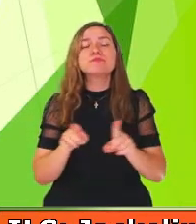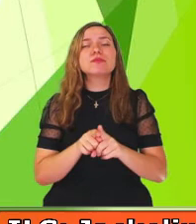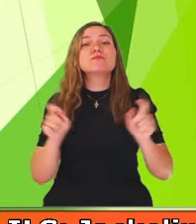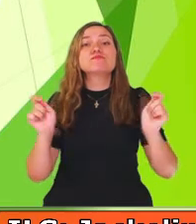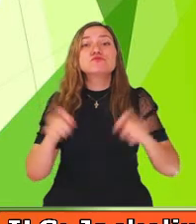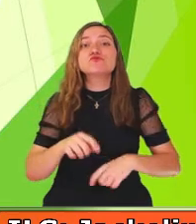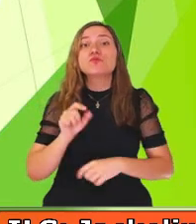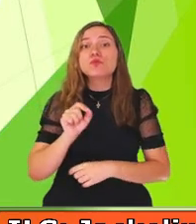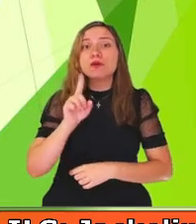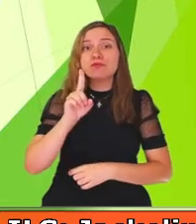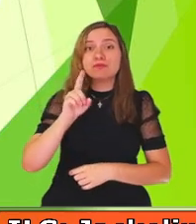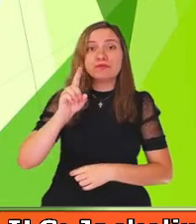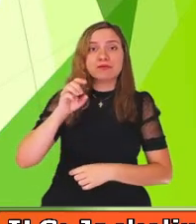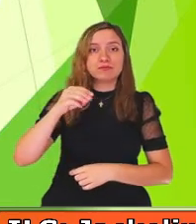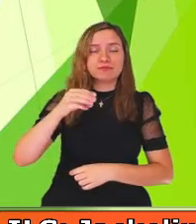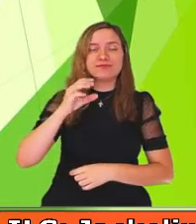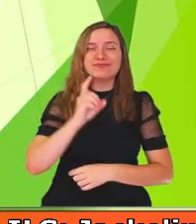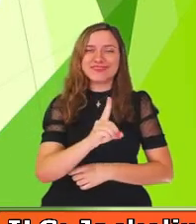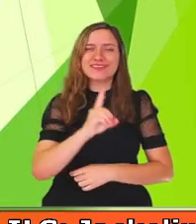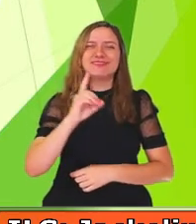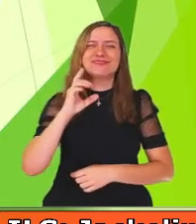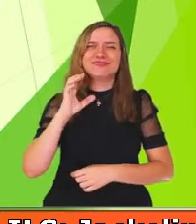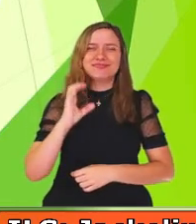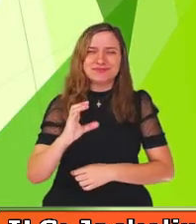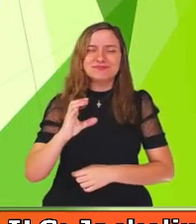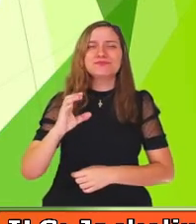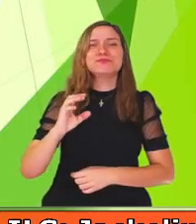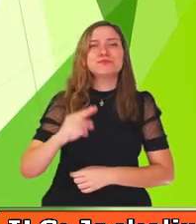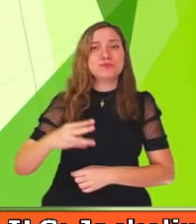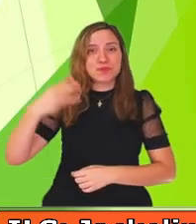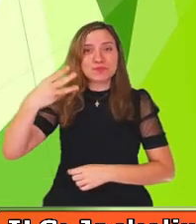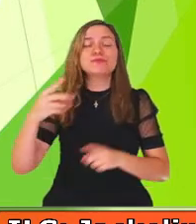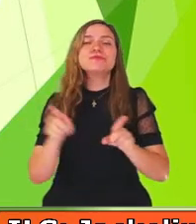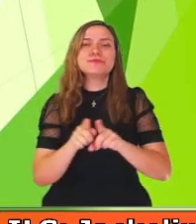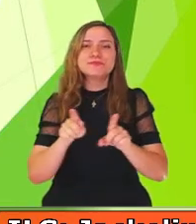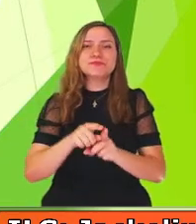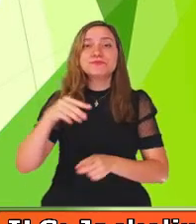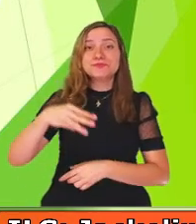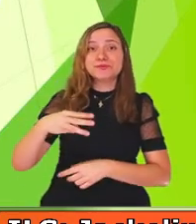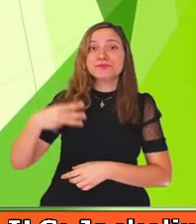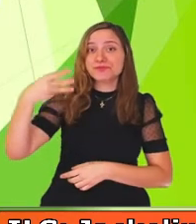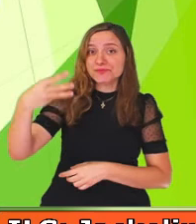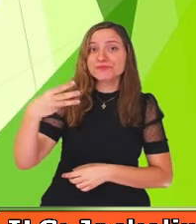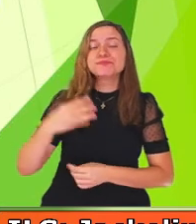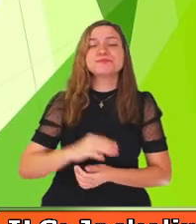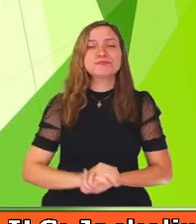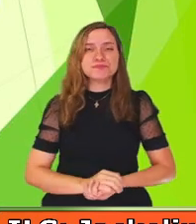ter decímetros cúbicos e metros cúbicos.